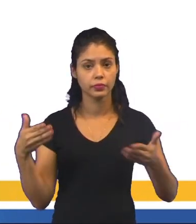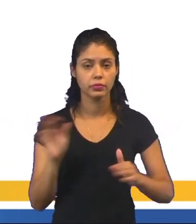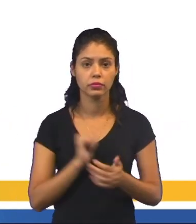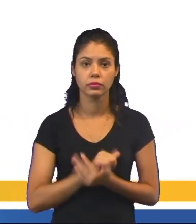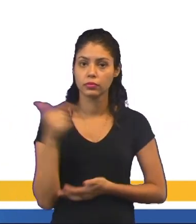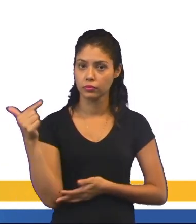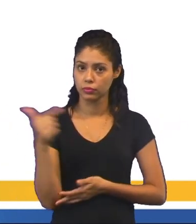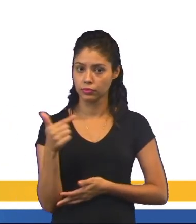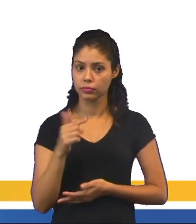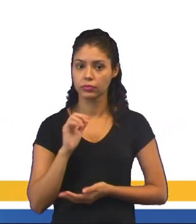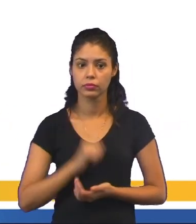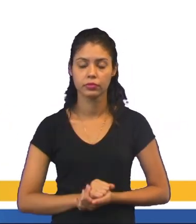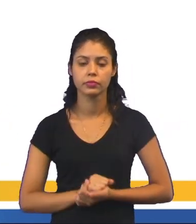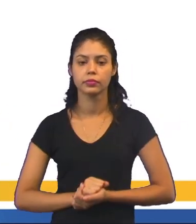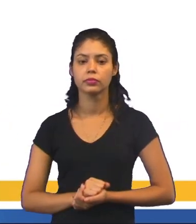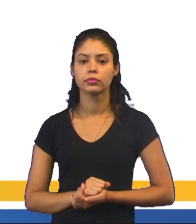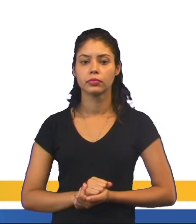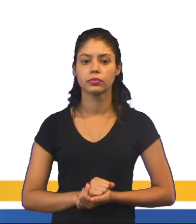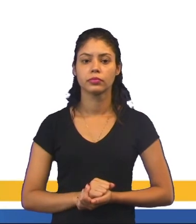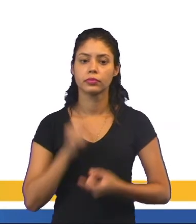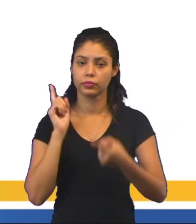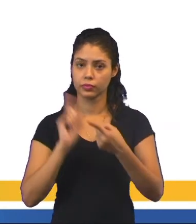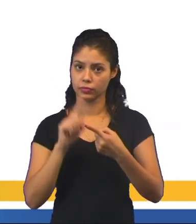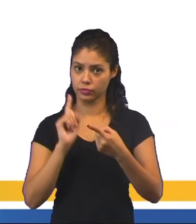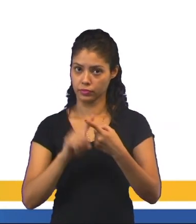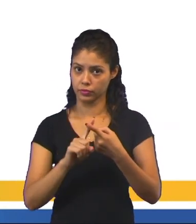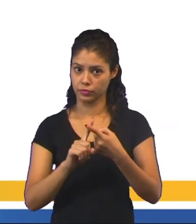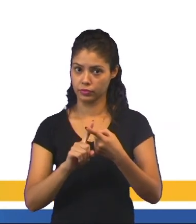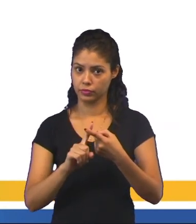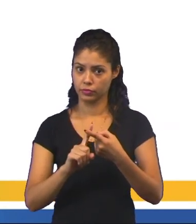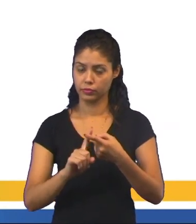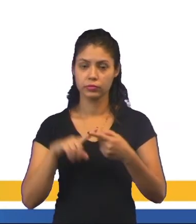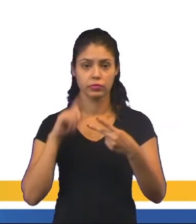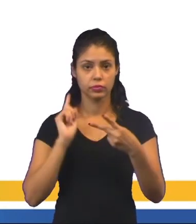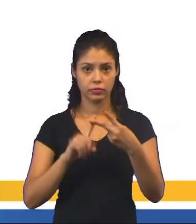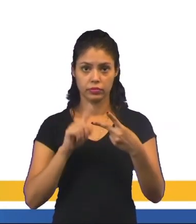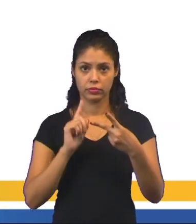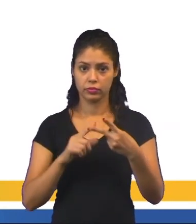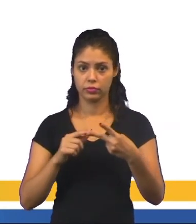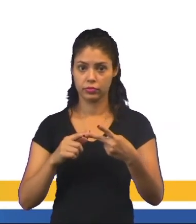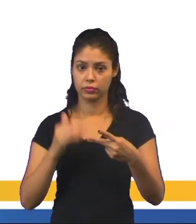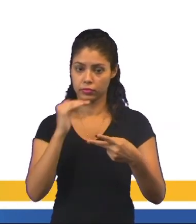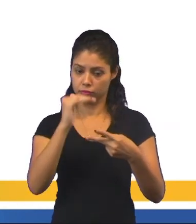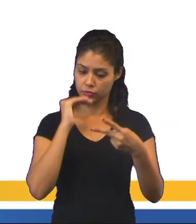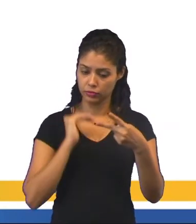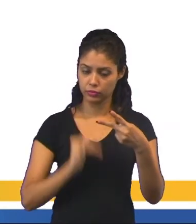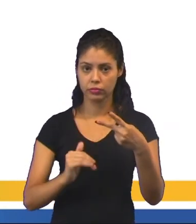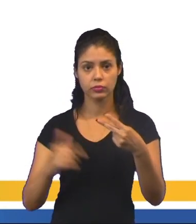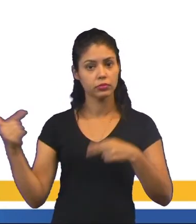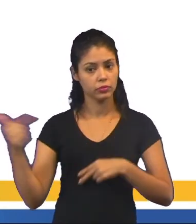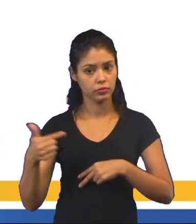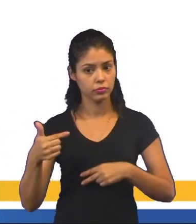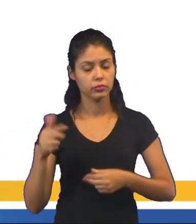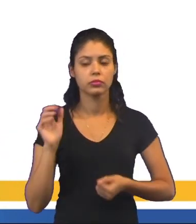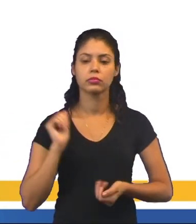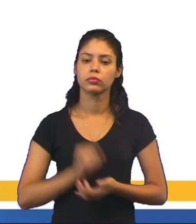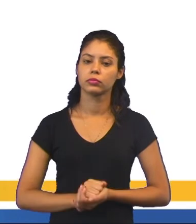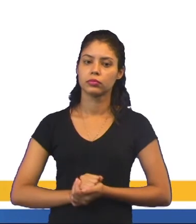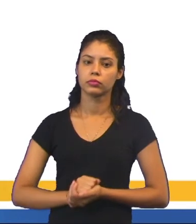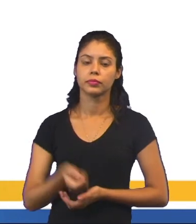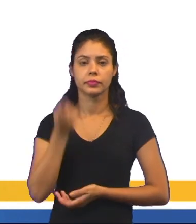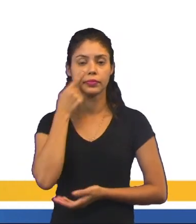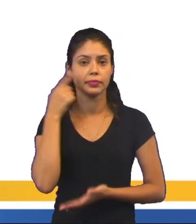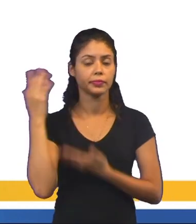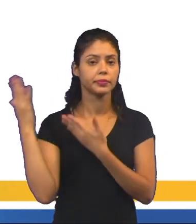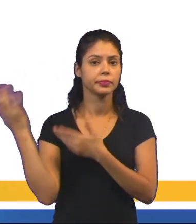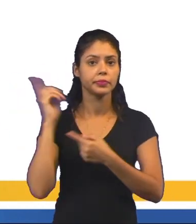a secundária, tá? A primeira de cima, diagonal principal, essa de baixo vai ser a diagonal secundária.